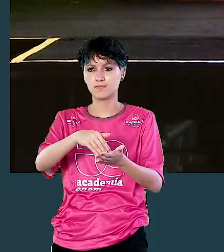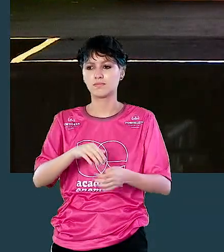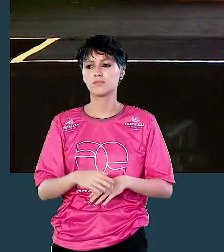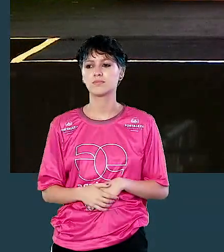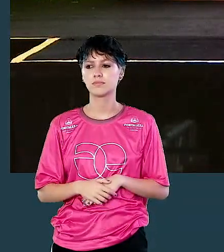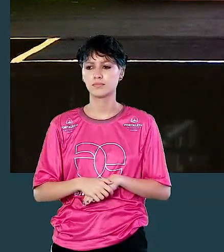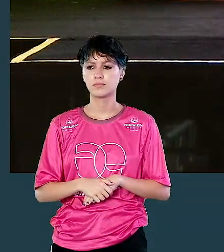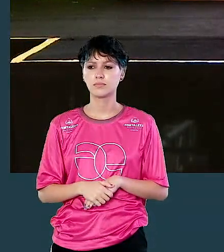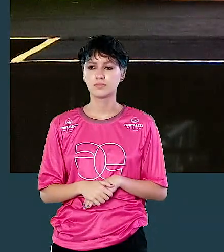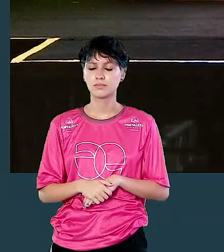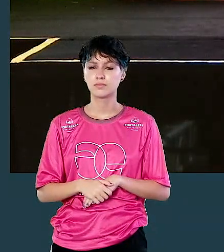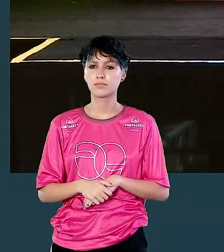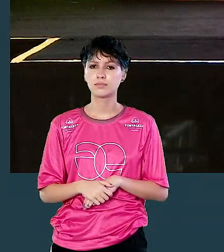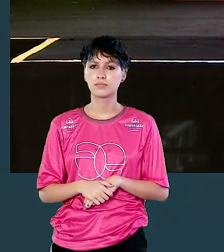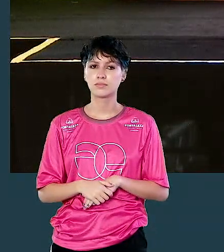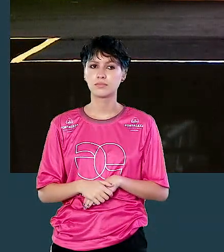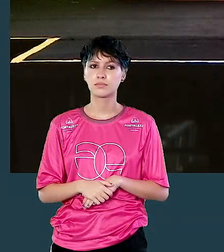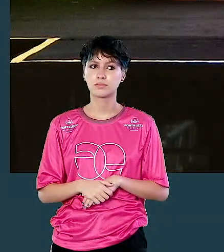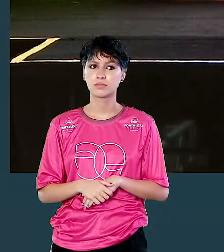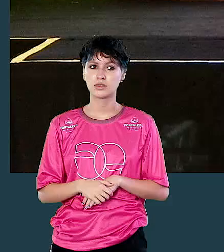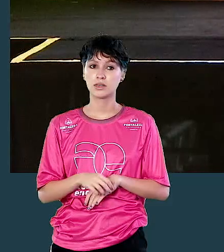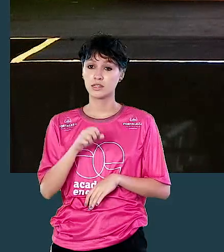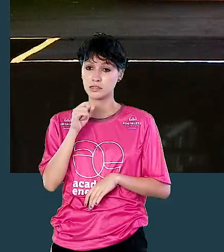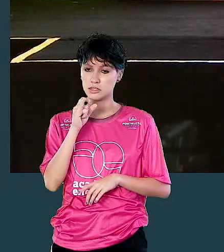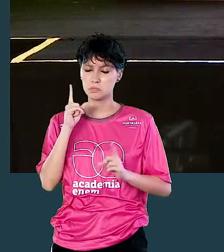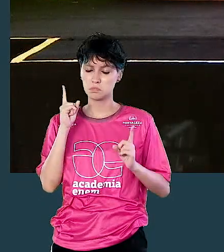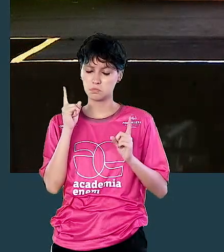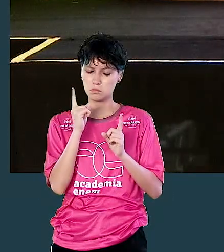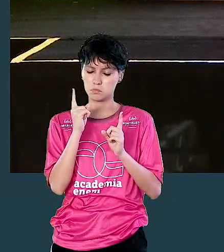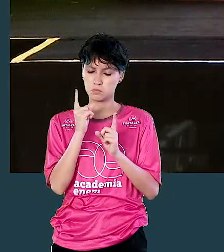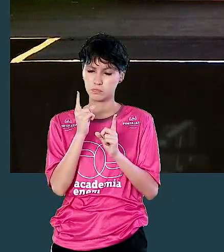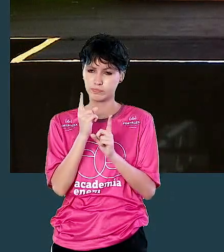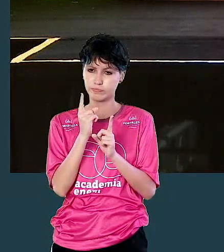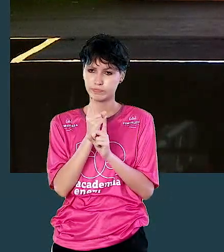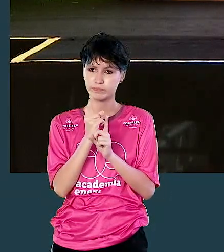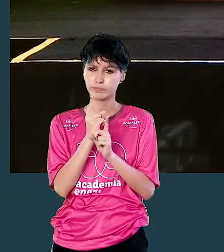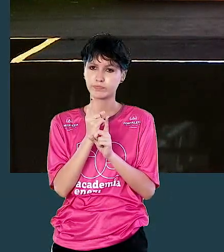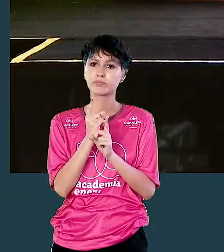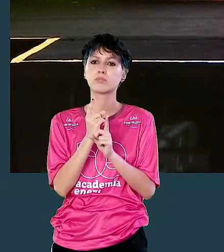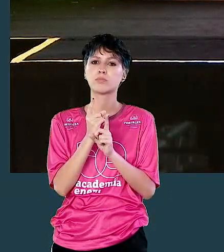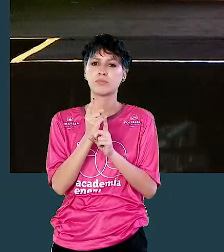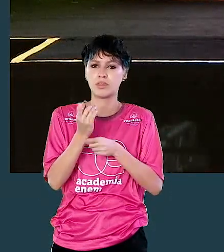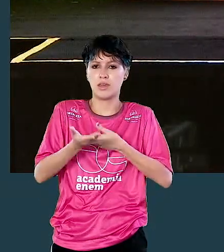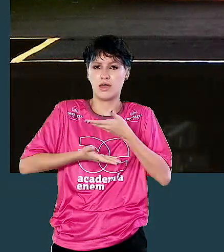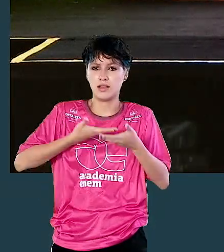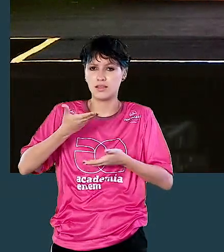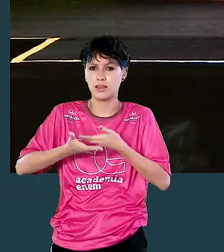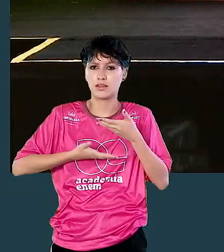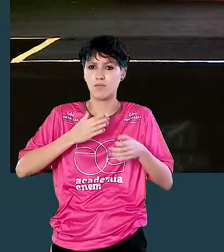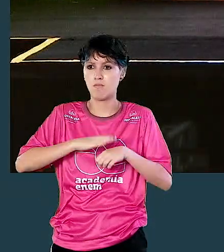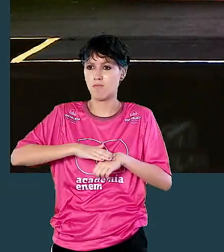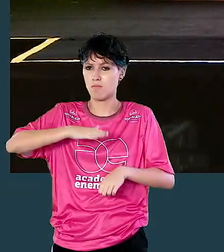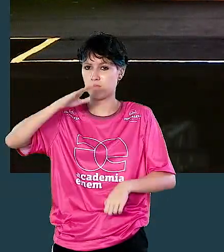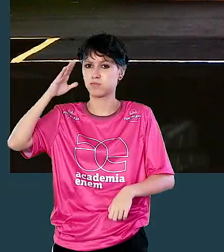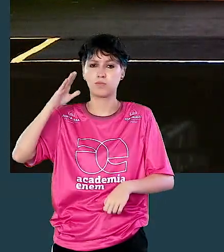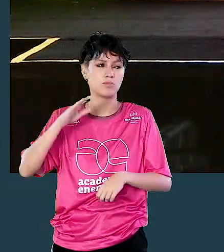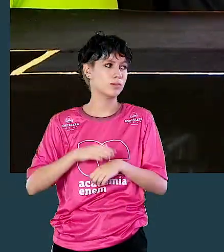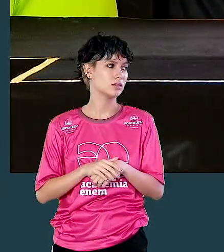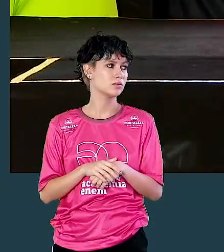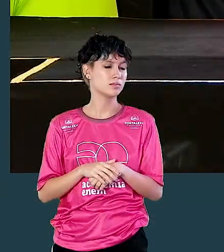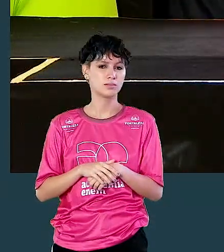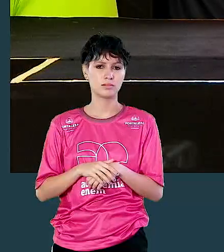certo? Quando a gente se aproxima, a interação é máxima, tá vendo aqui, ó? Meu corpo aqui encostando do Matheus,